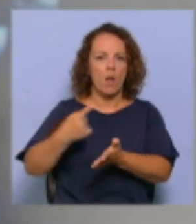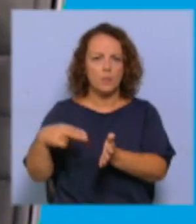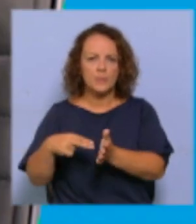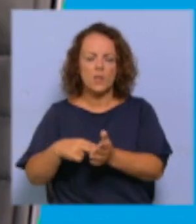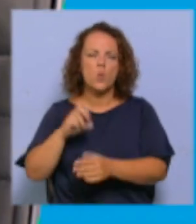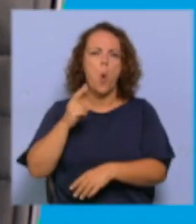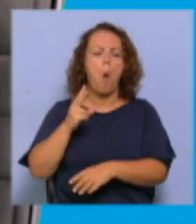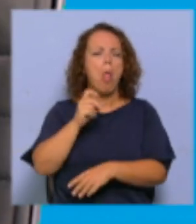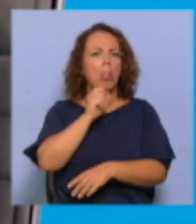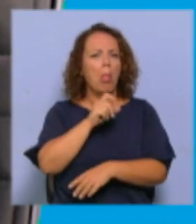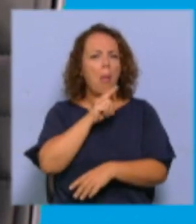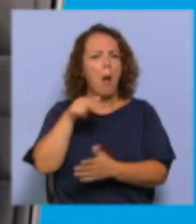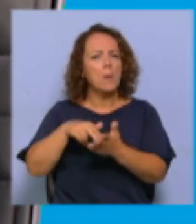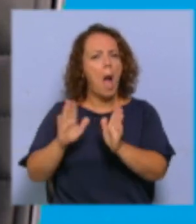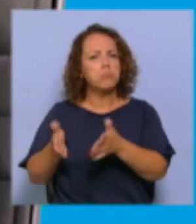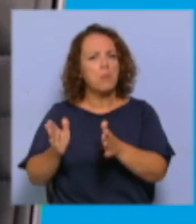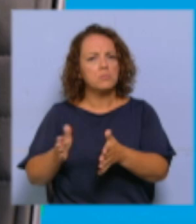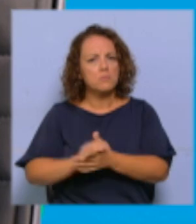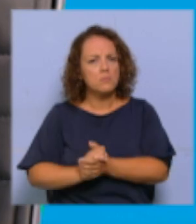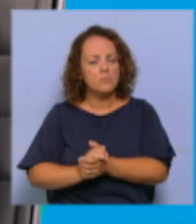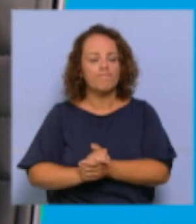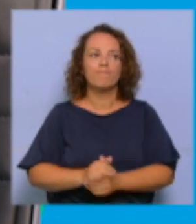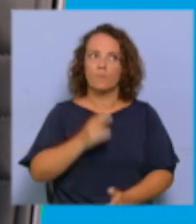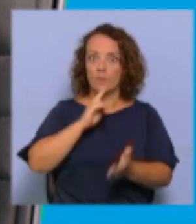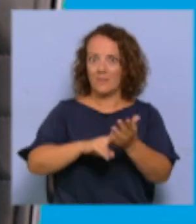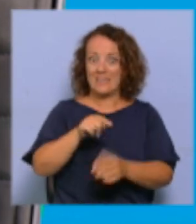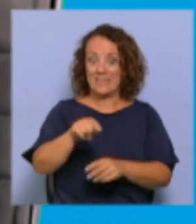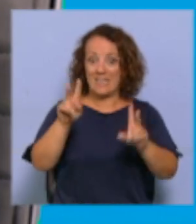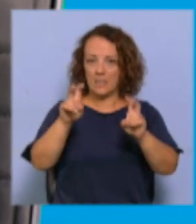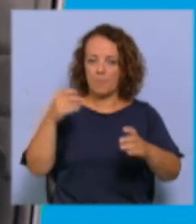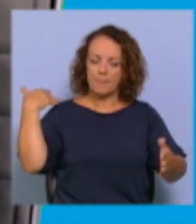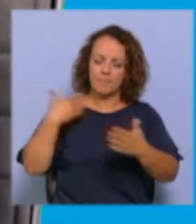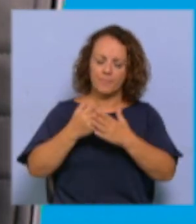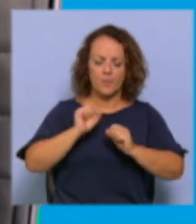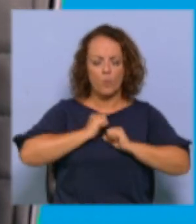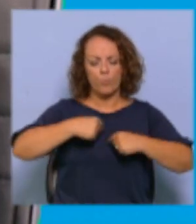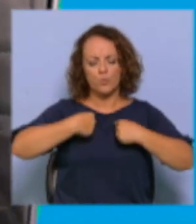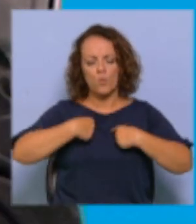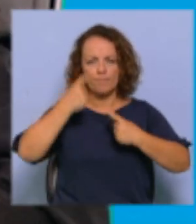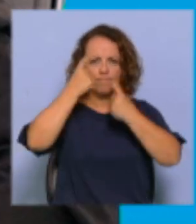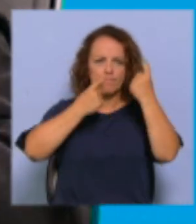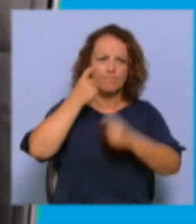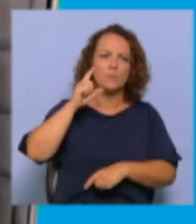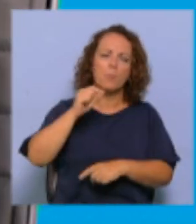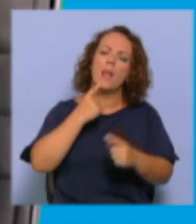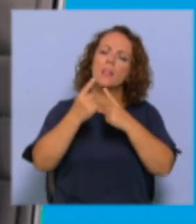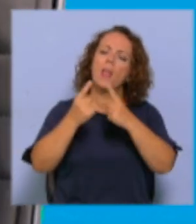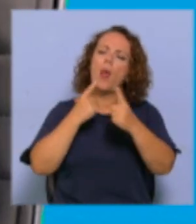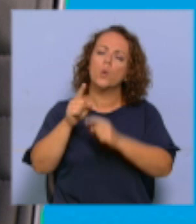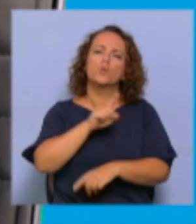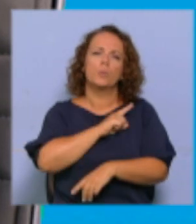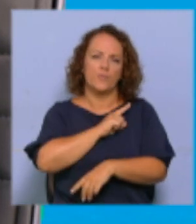para dizer verdade, é um tema que tenho dedicado algum tempo a refletir pessoalmente e às vezes em diálogos muito